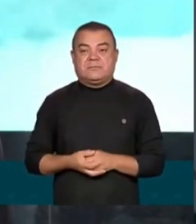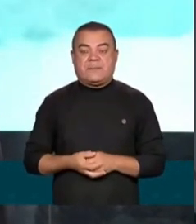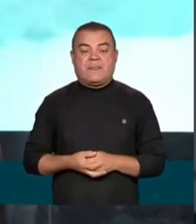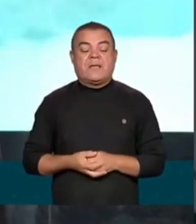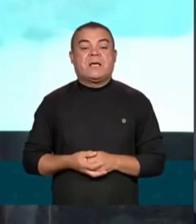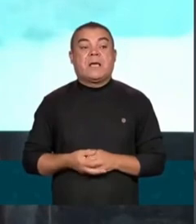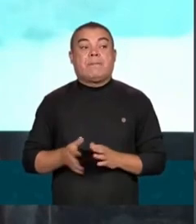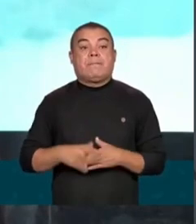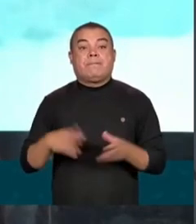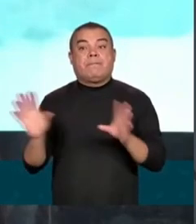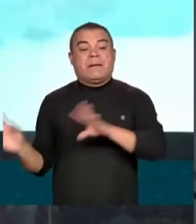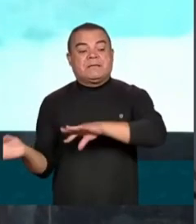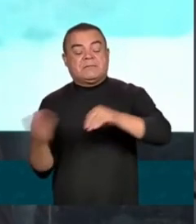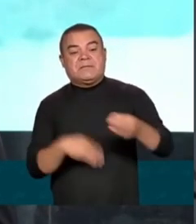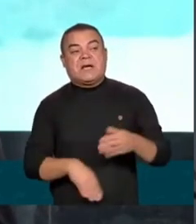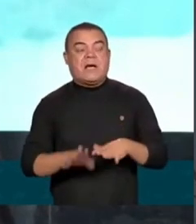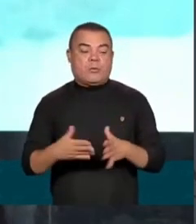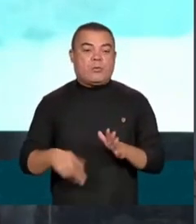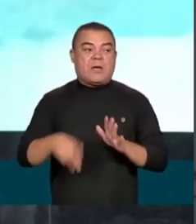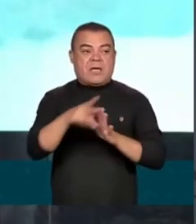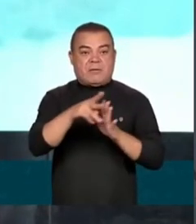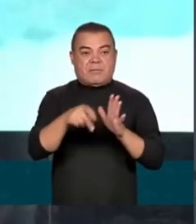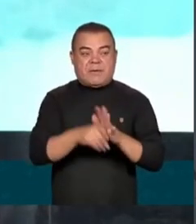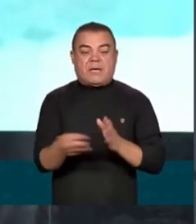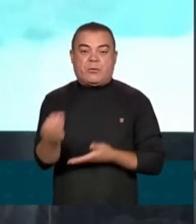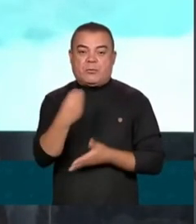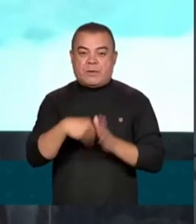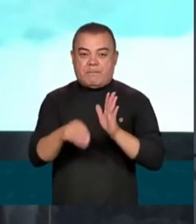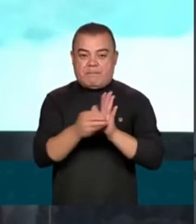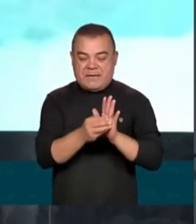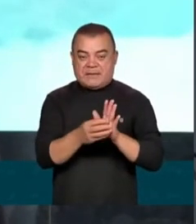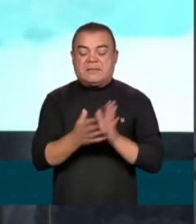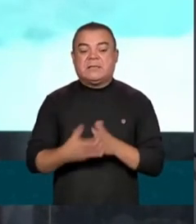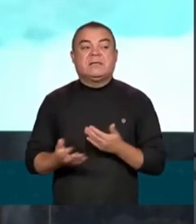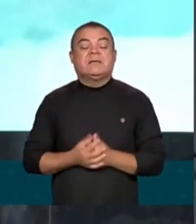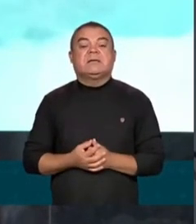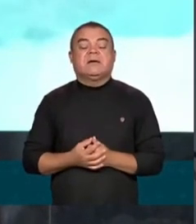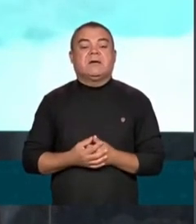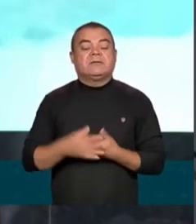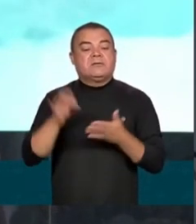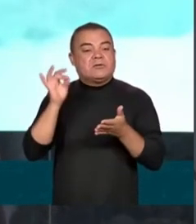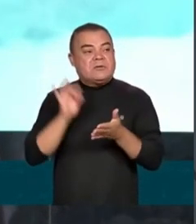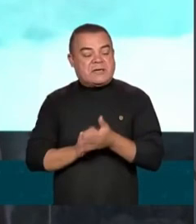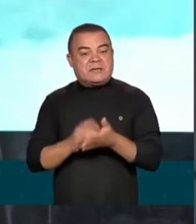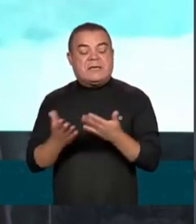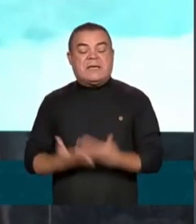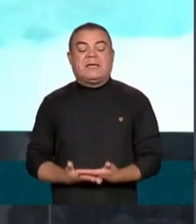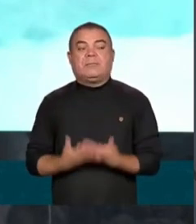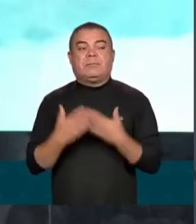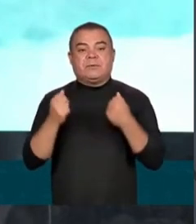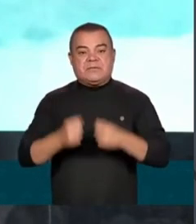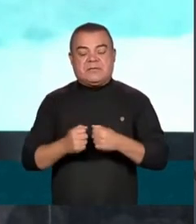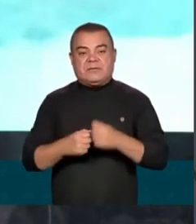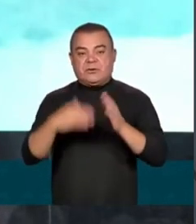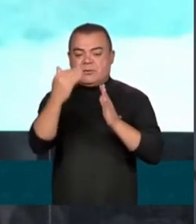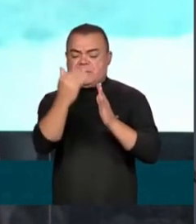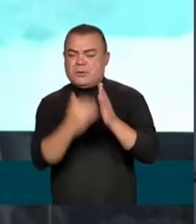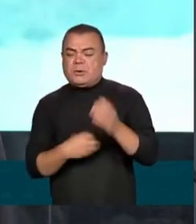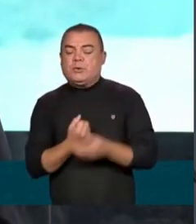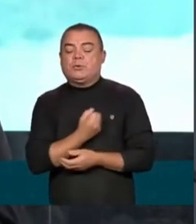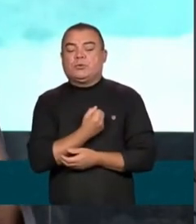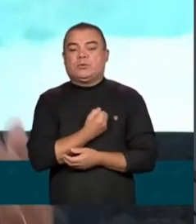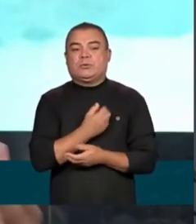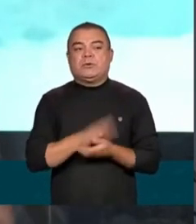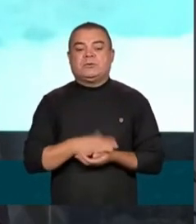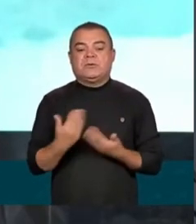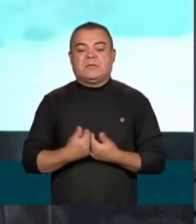remanejar algumas dessamps como emendas de mp's originárias é possível reduzir esse número